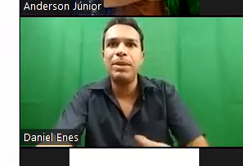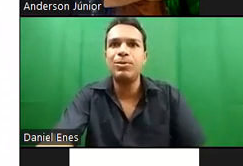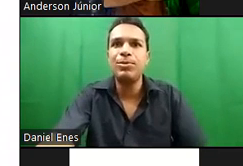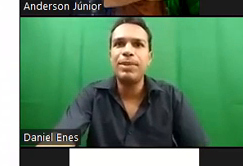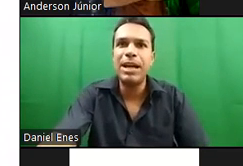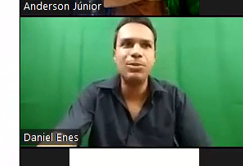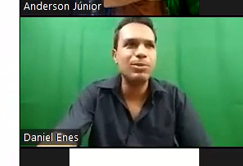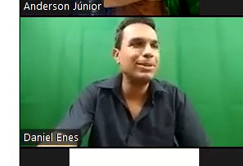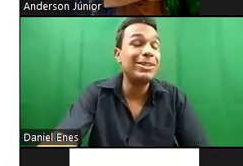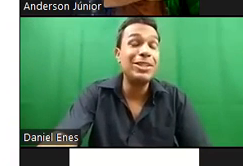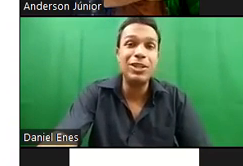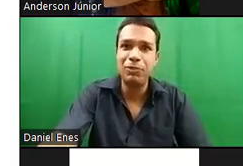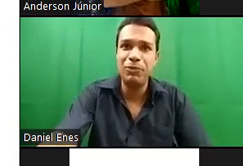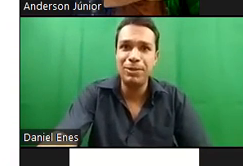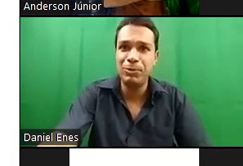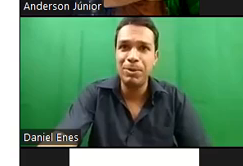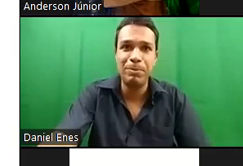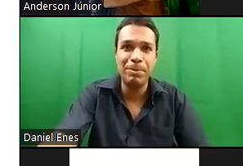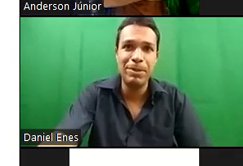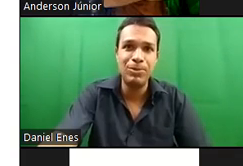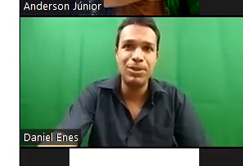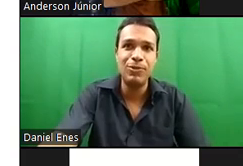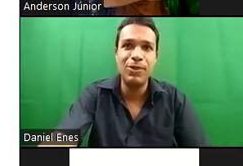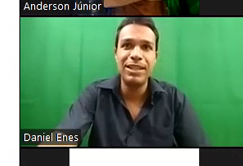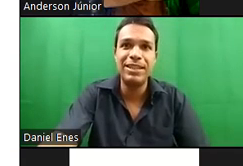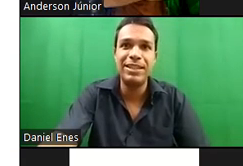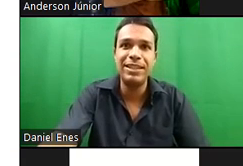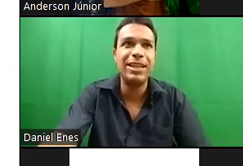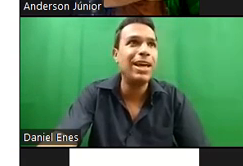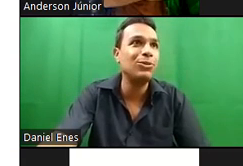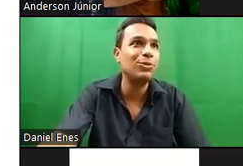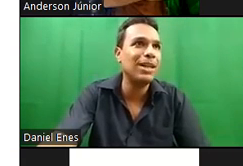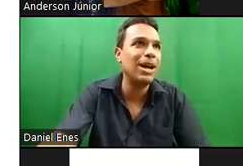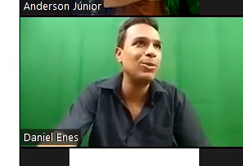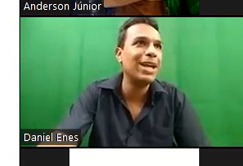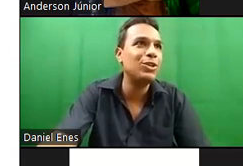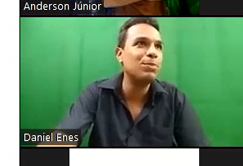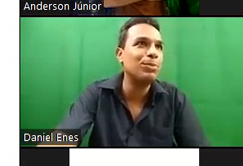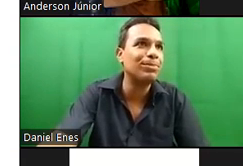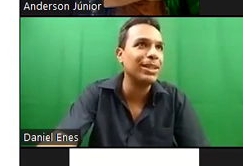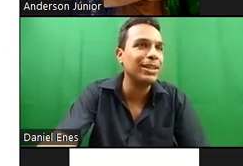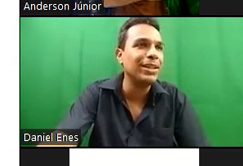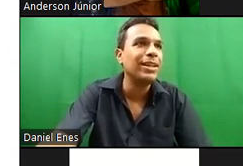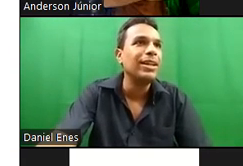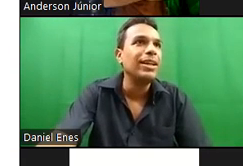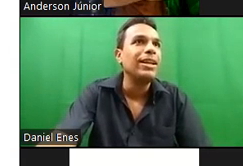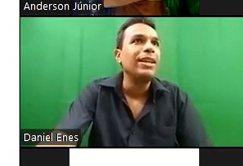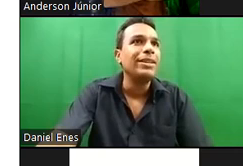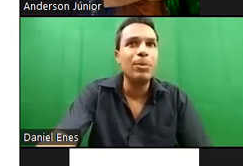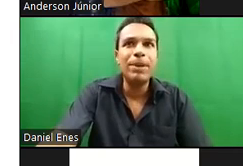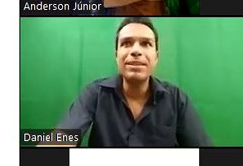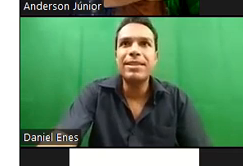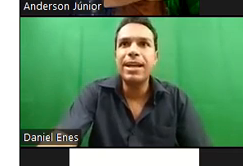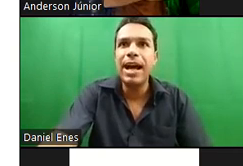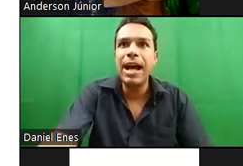me perguntado... Gente, ele tinha me feito uma pergunta que eu falei que no final eu ia responder.